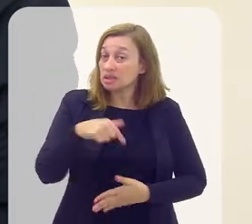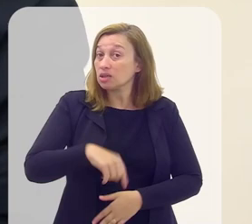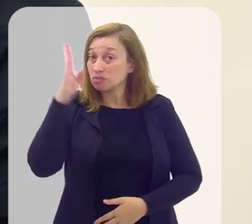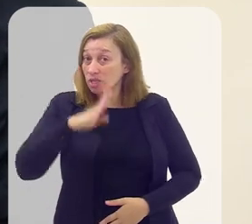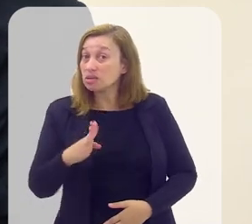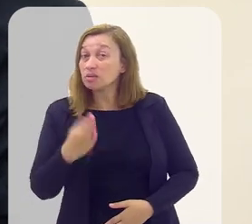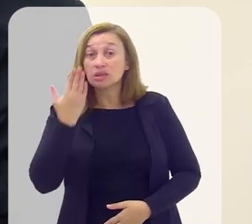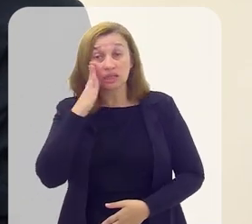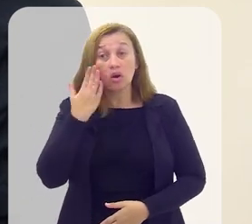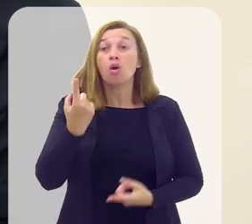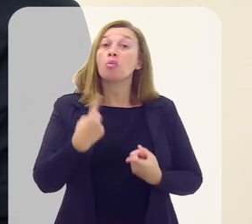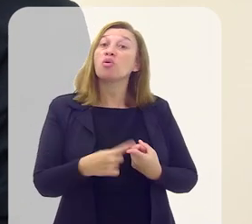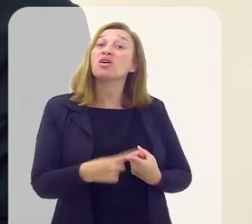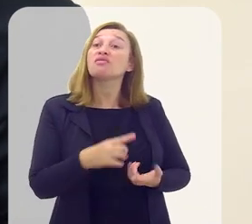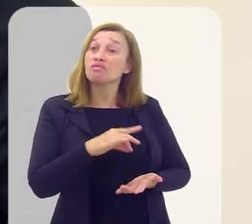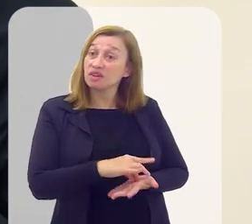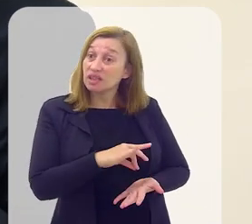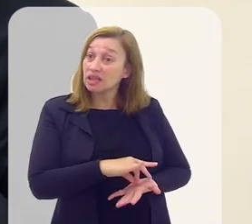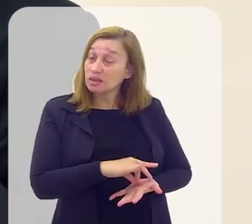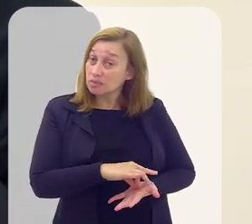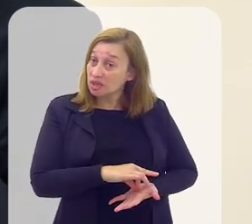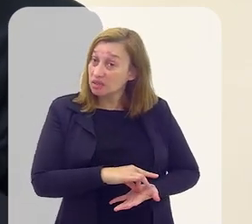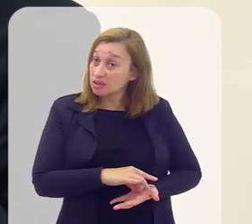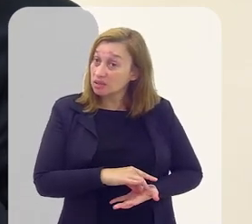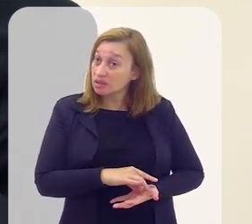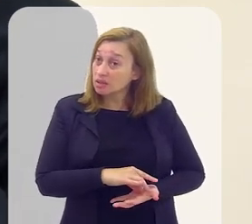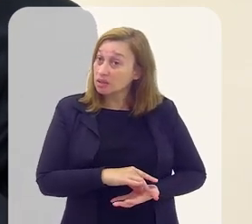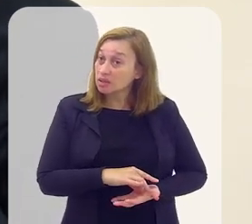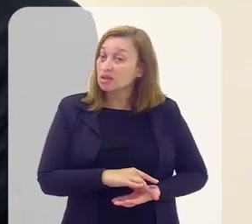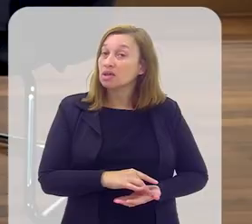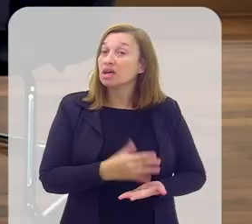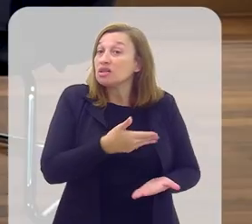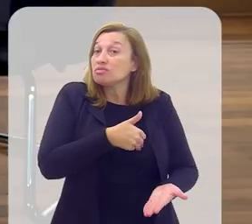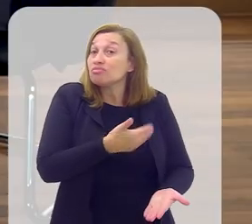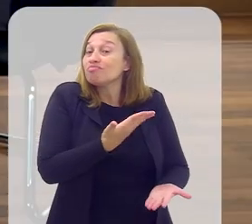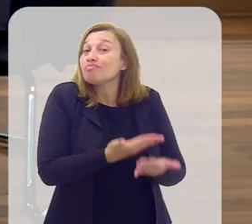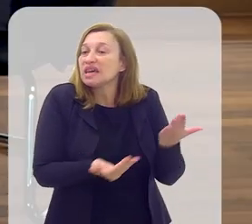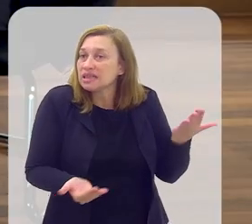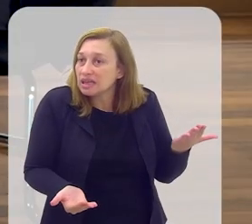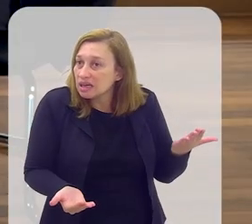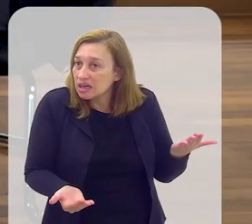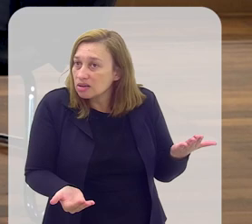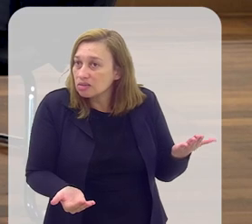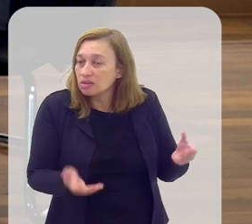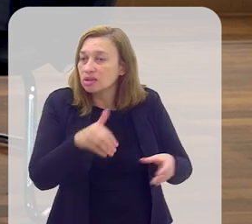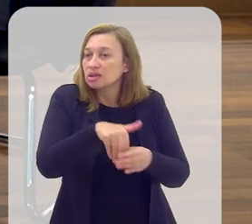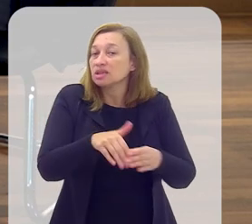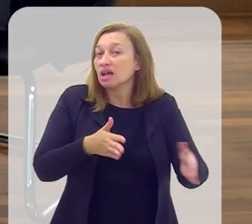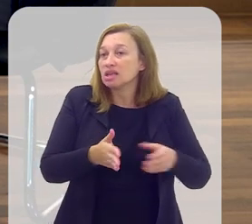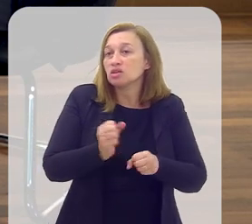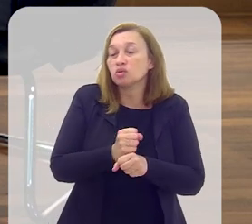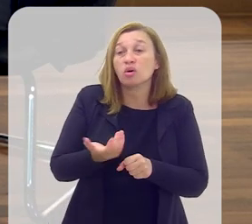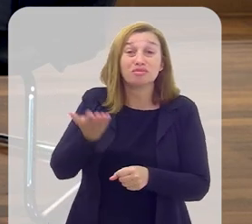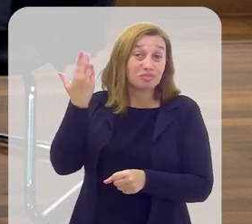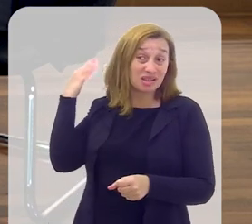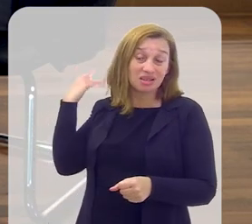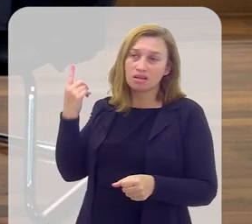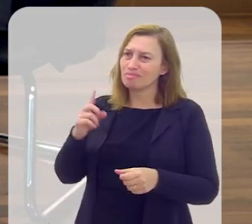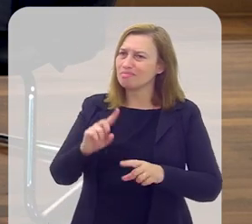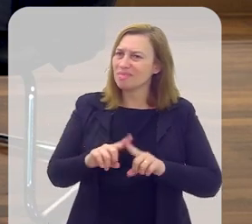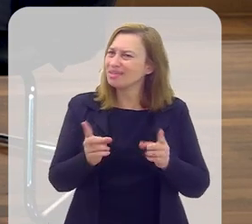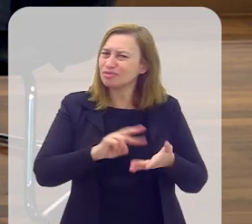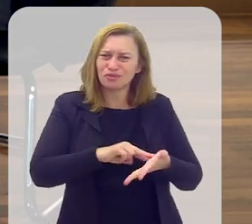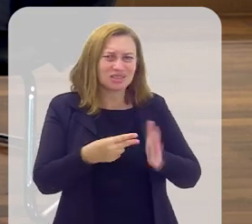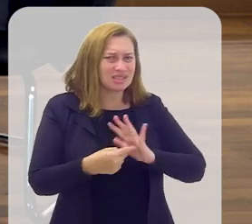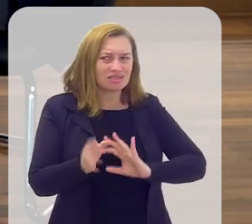de peso aqui no Brasil, entendeu? Porque realmente eles foram derrotados na eleição do ano passado, mas